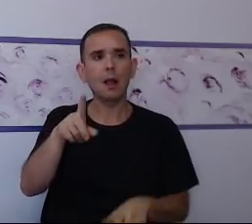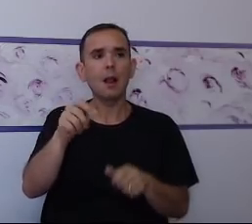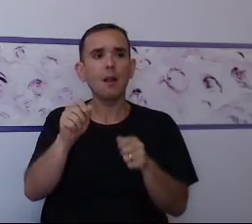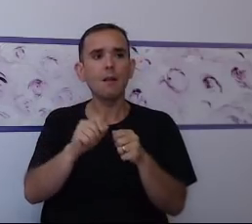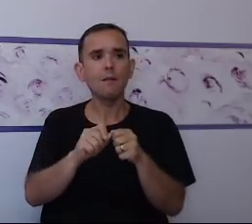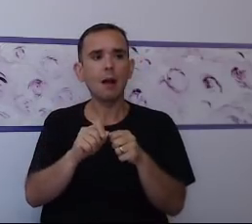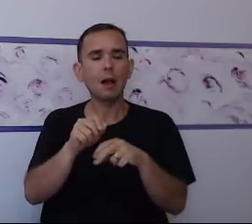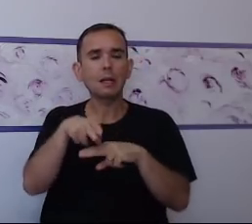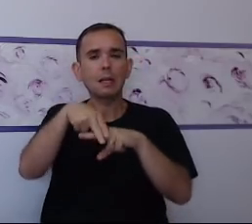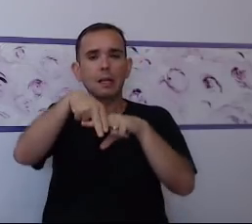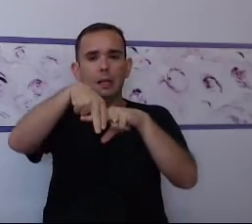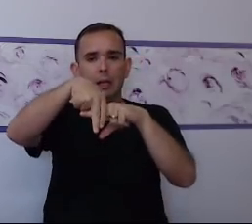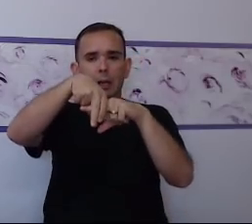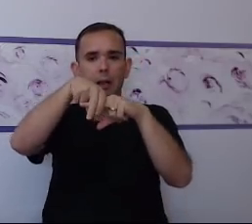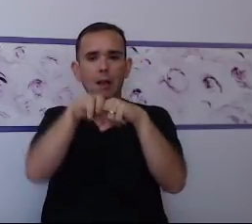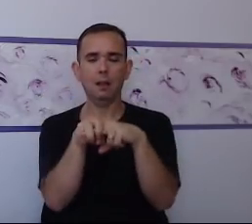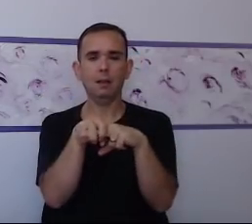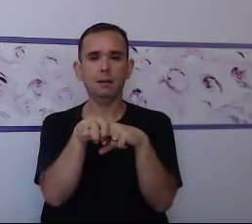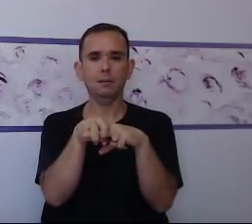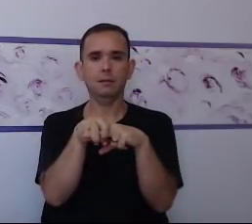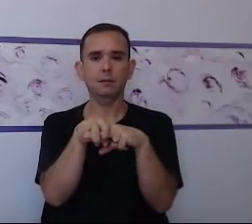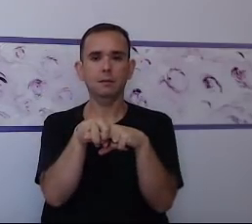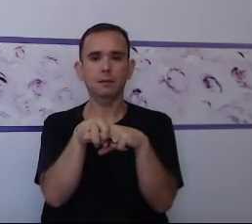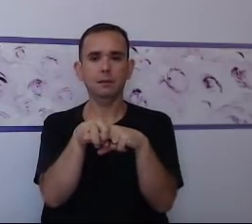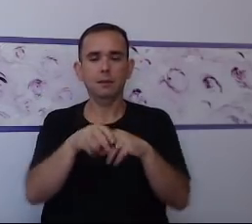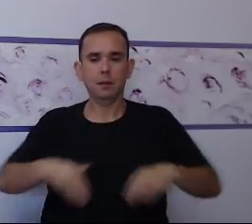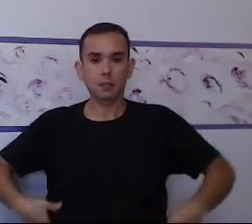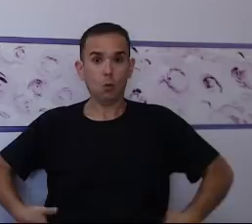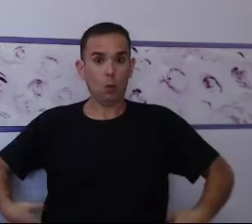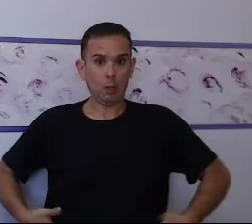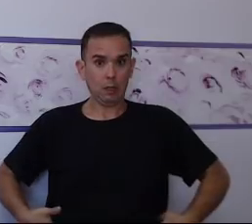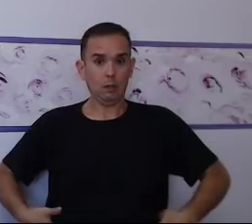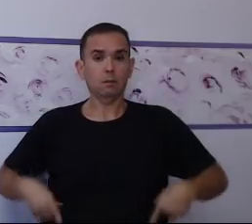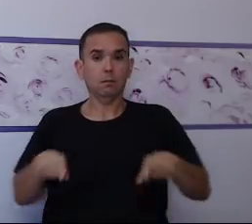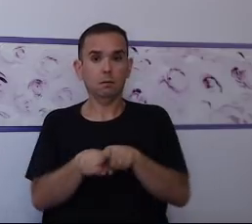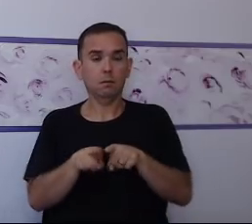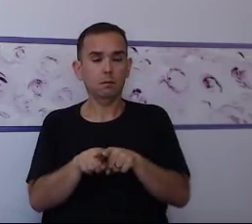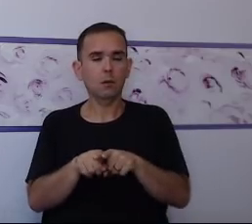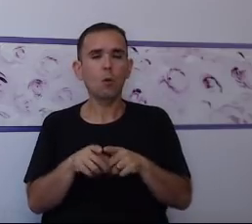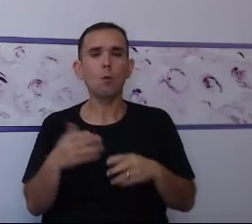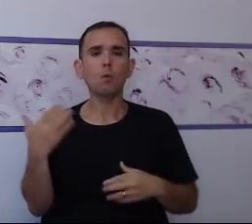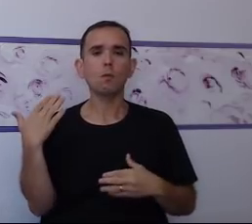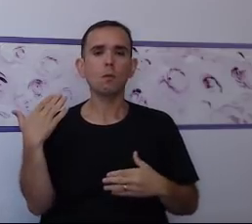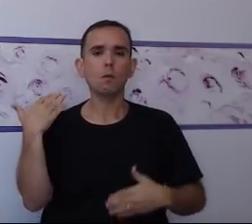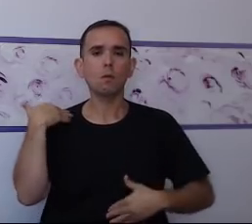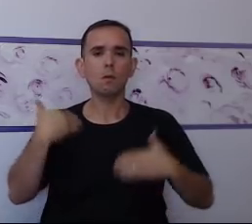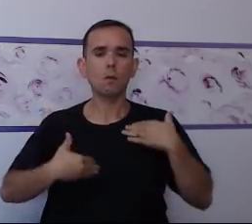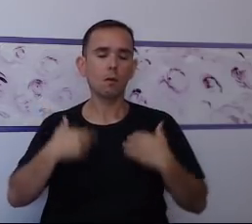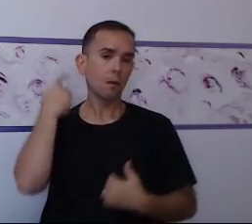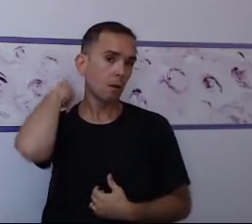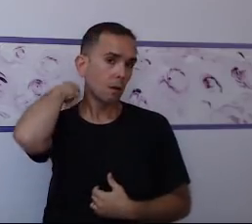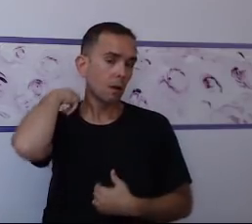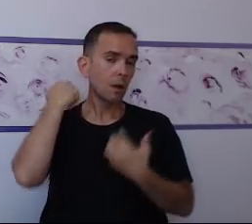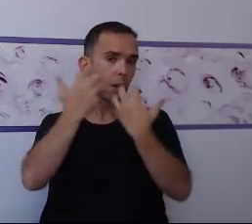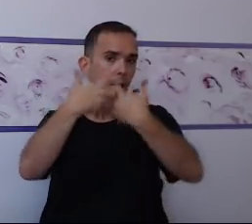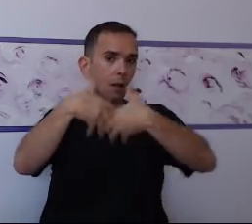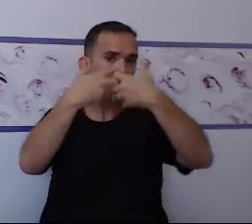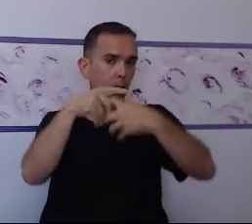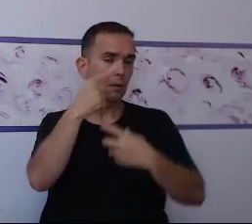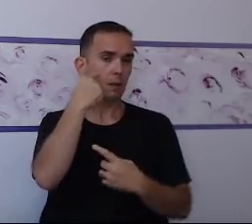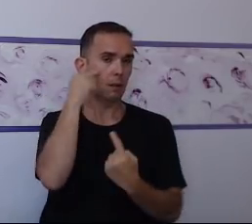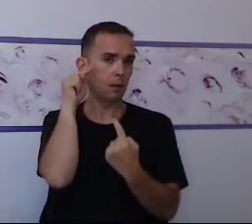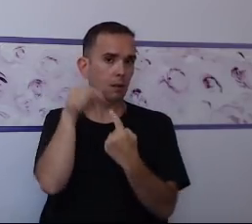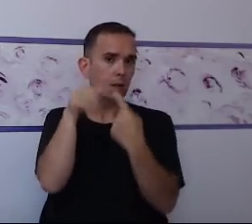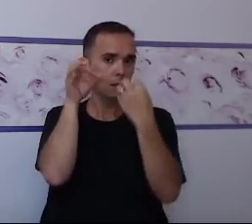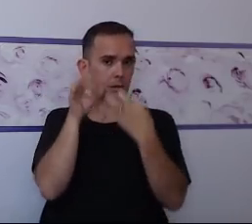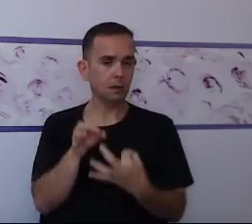reorganiza nessa cadeira. Então, ele consegue fazer o ângulo de 90 graus de quadril e fazer o encosto correto das costas. E aí, sim,